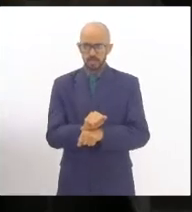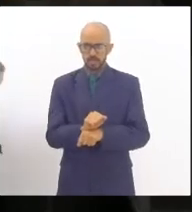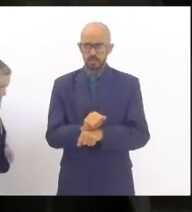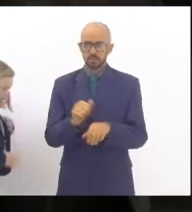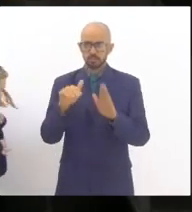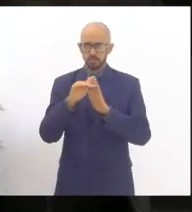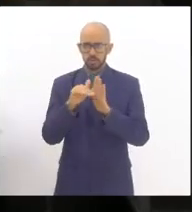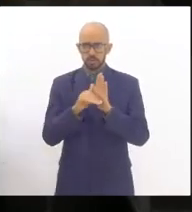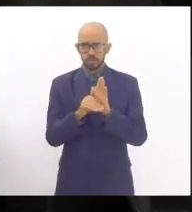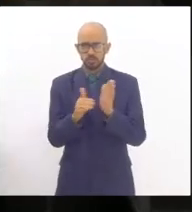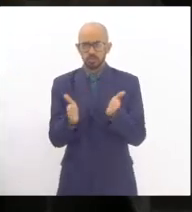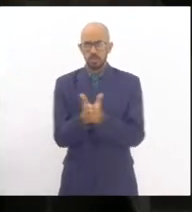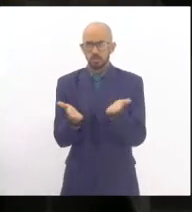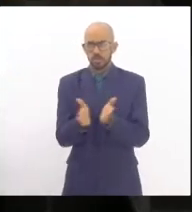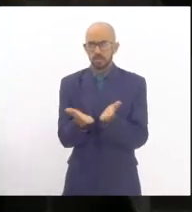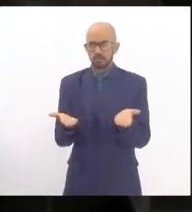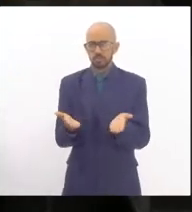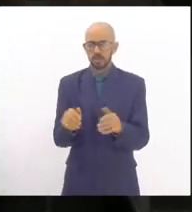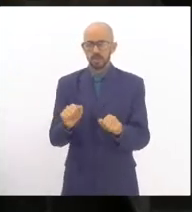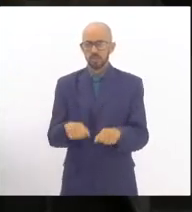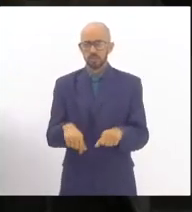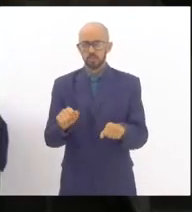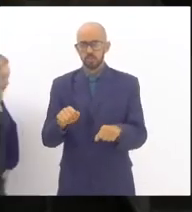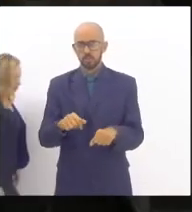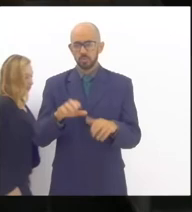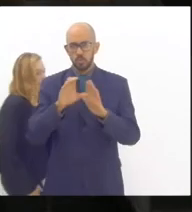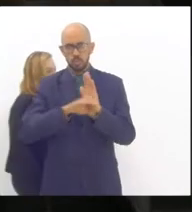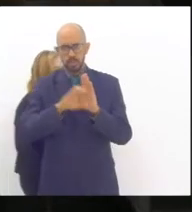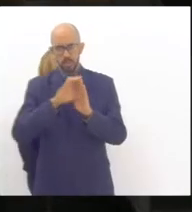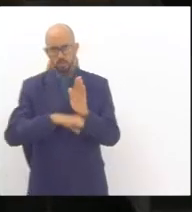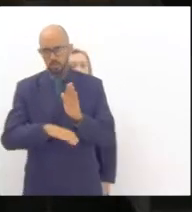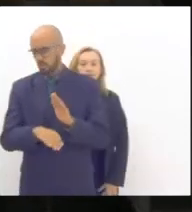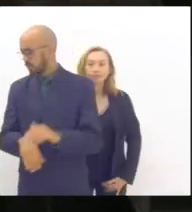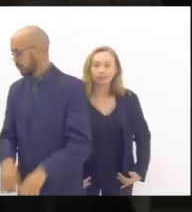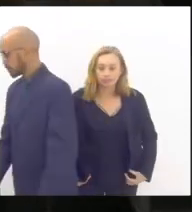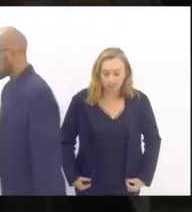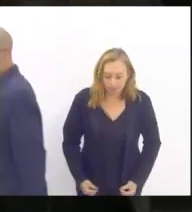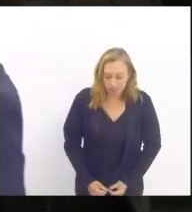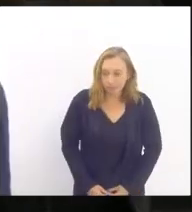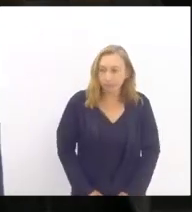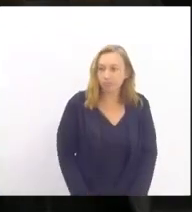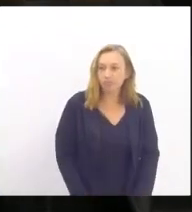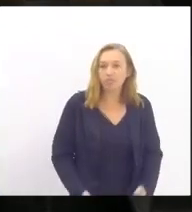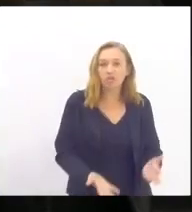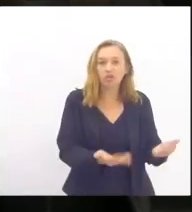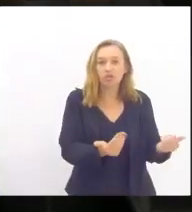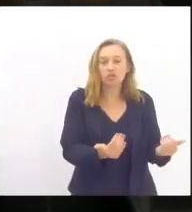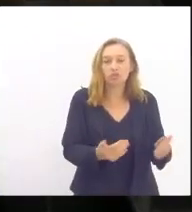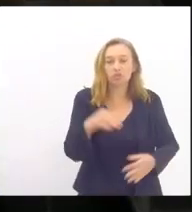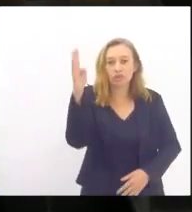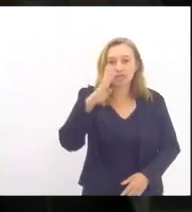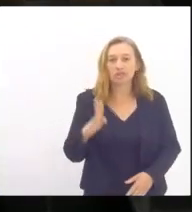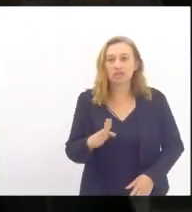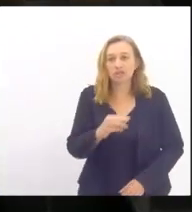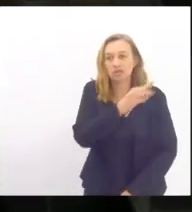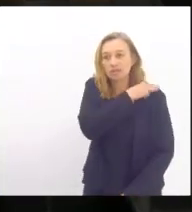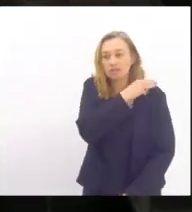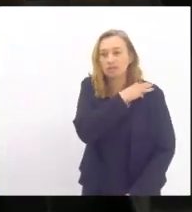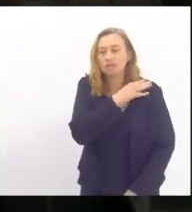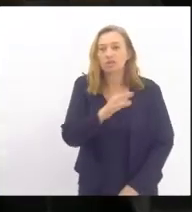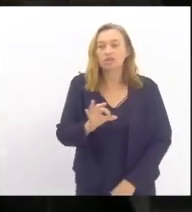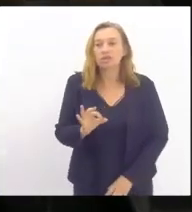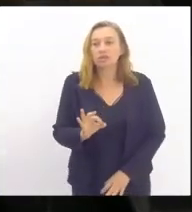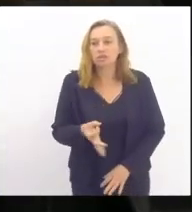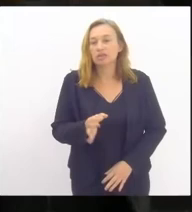processo de empobrecimento apequenamento do currículo da Juventude brasileira no ensino médio e eu não tenho dúvida que é necessária